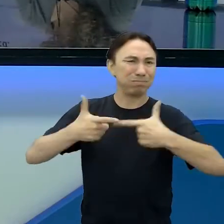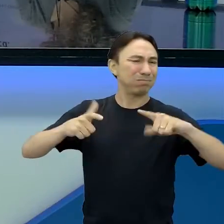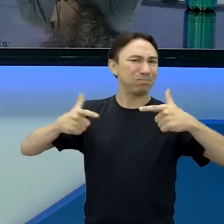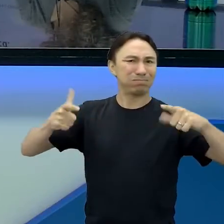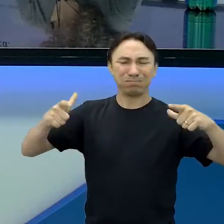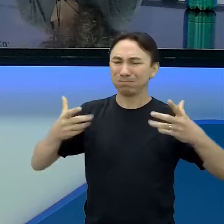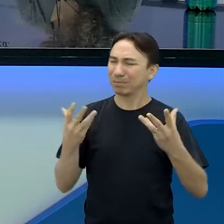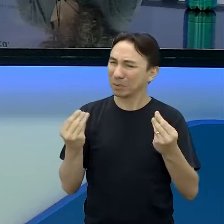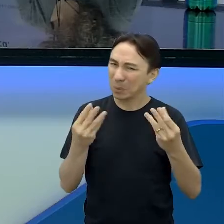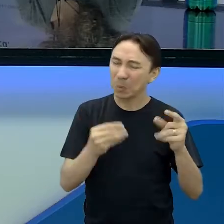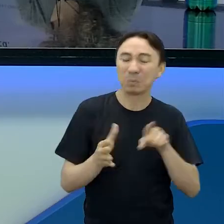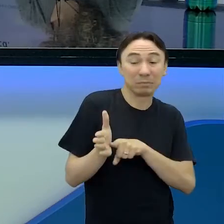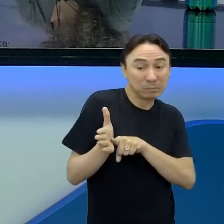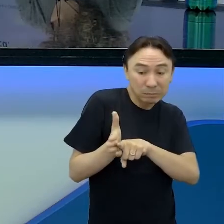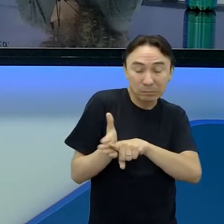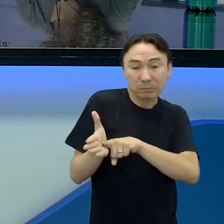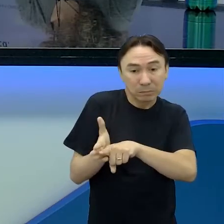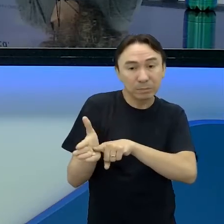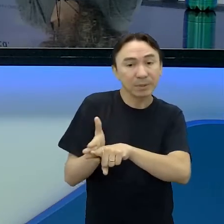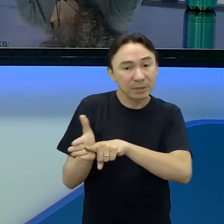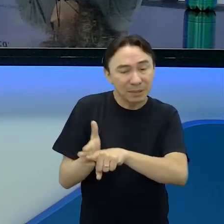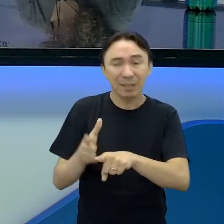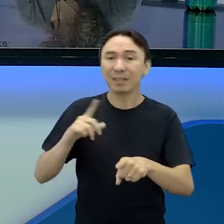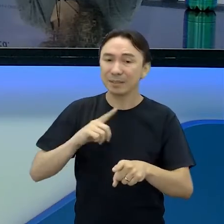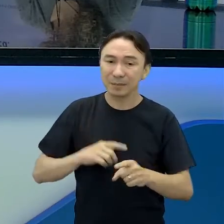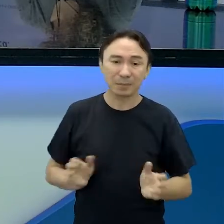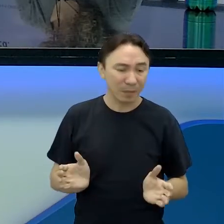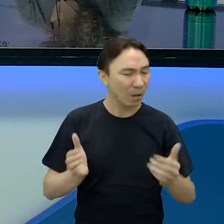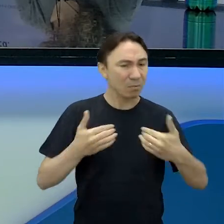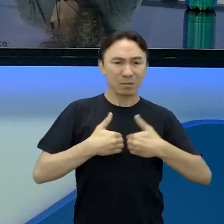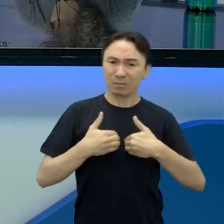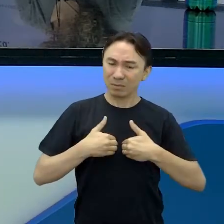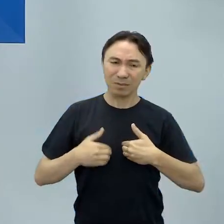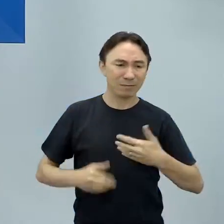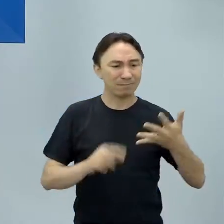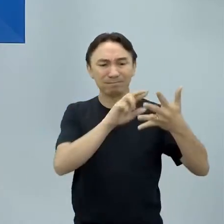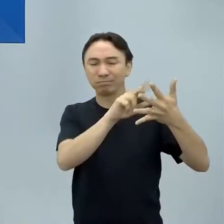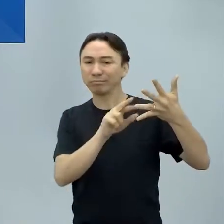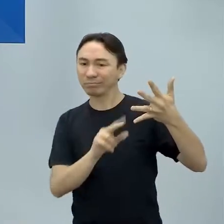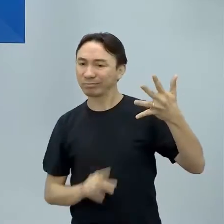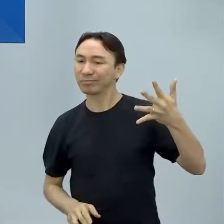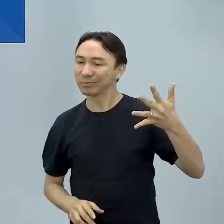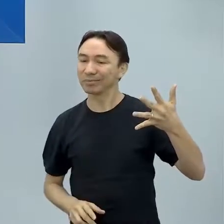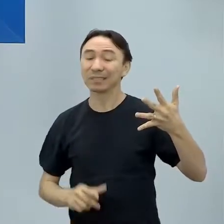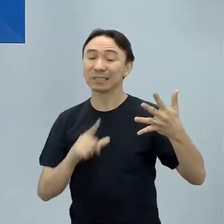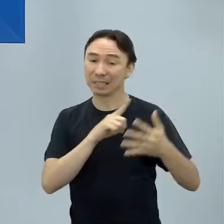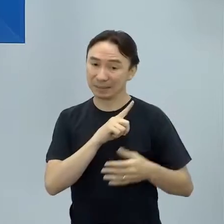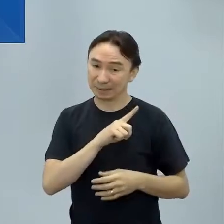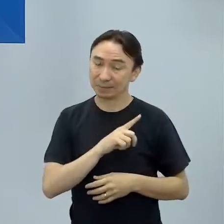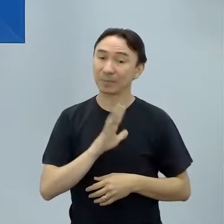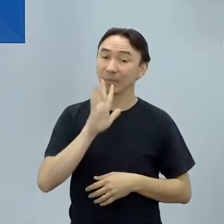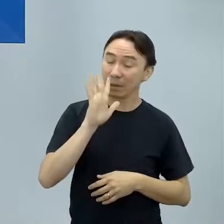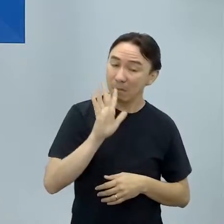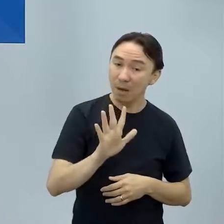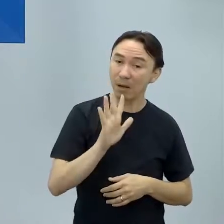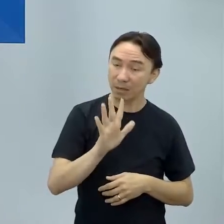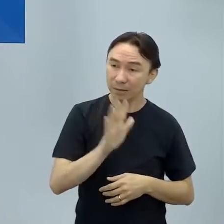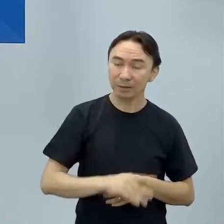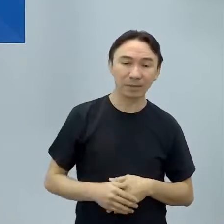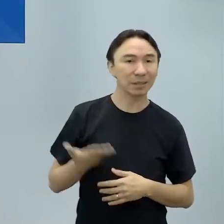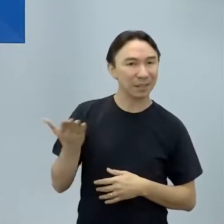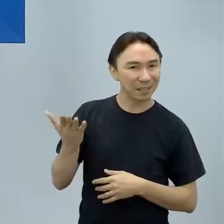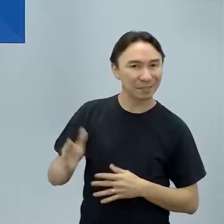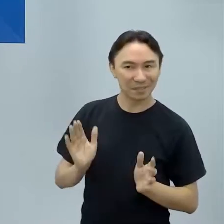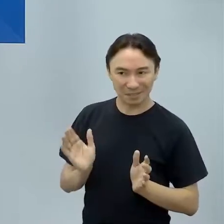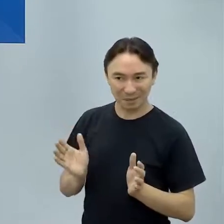têm entendido mais sobre o autismo, a gente tem vários níveis de autismo. Mas, de forma geral, uma característica que a gente costuma encontrar nos